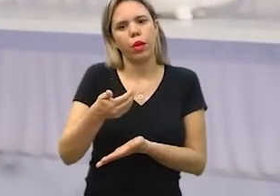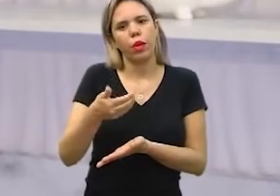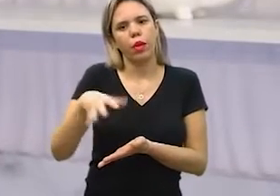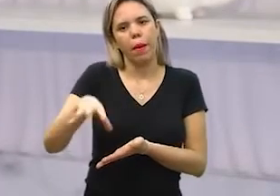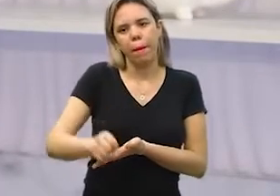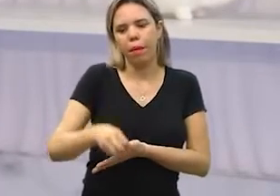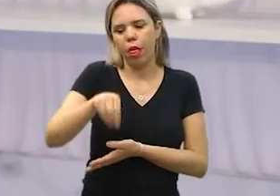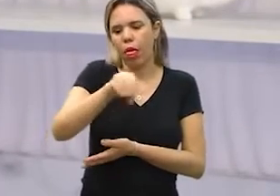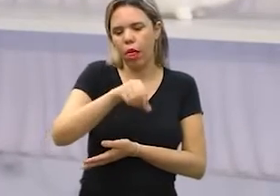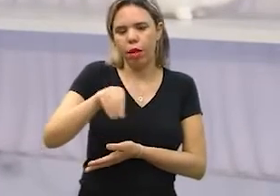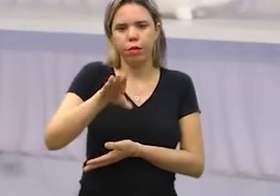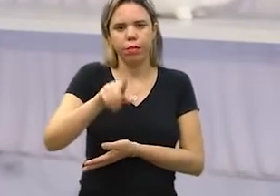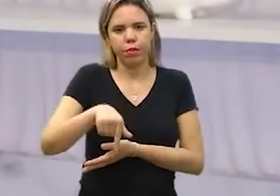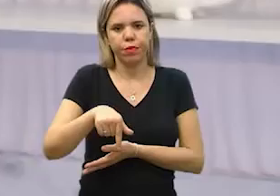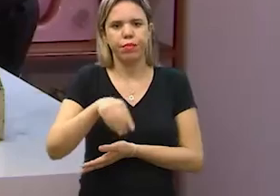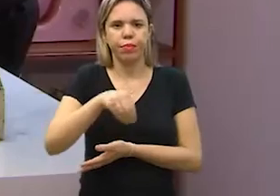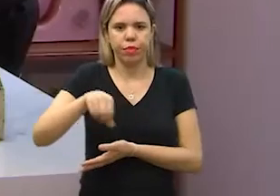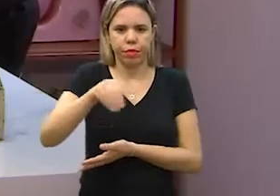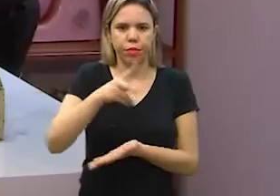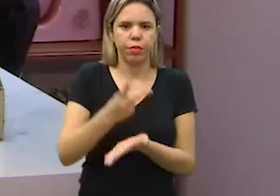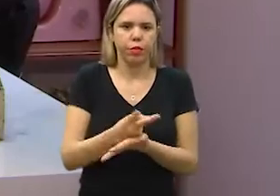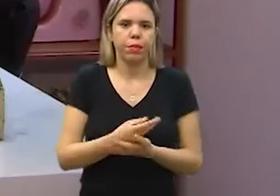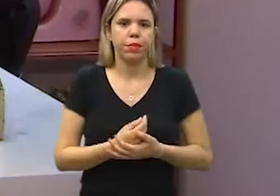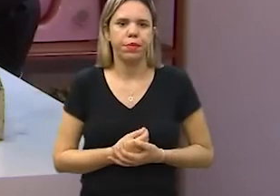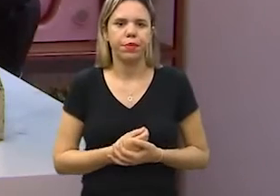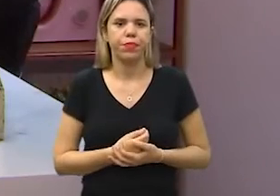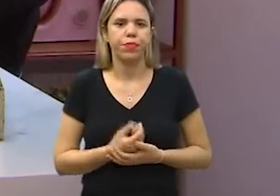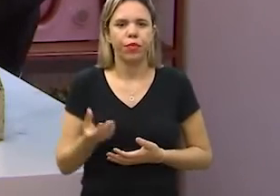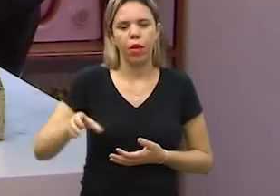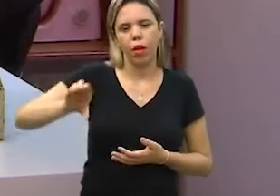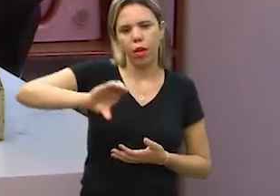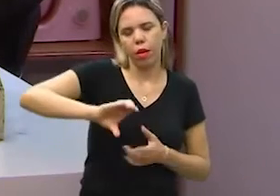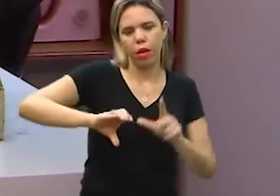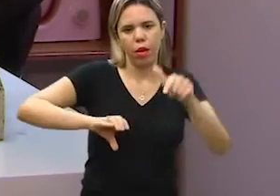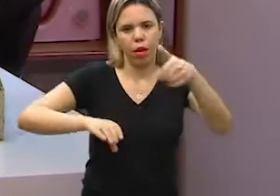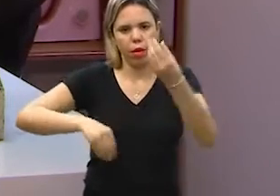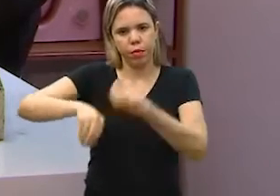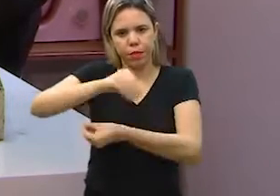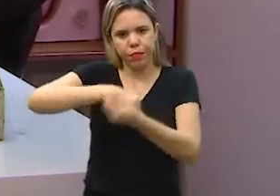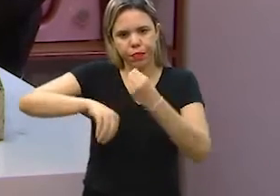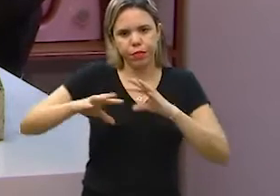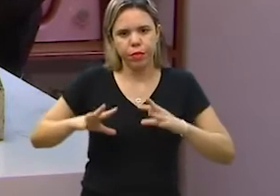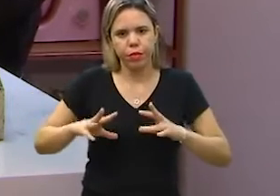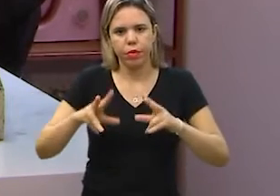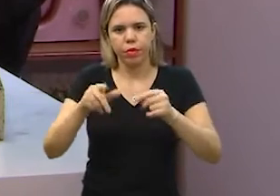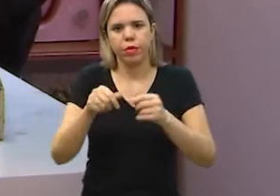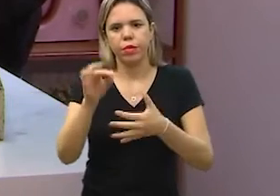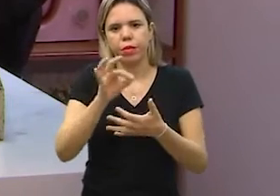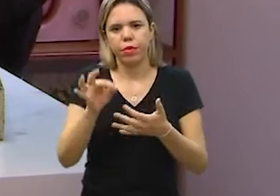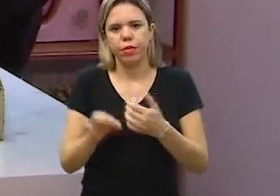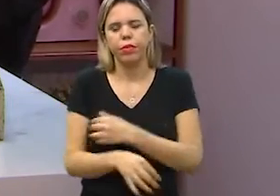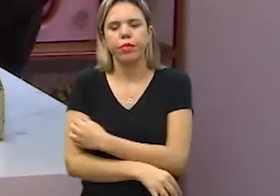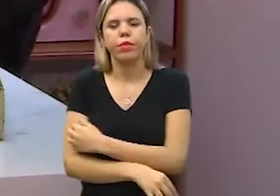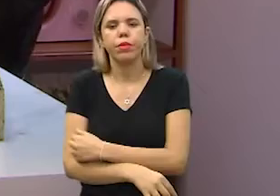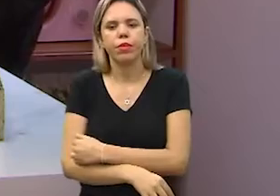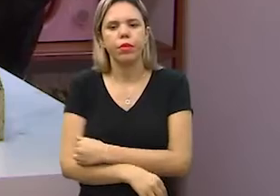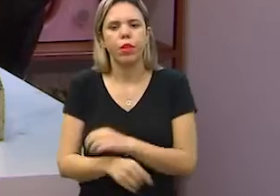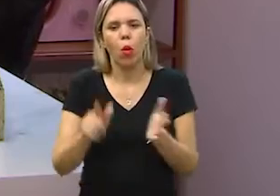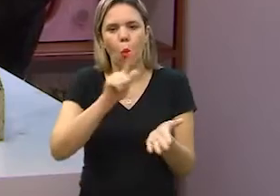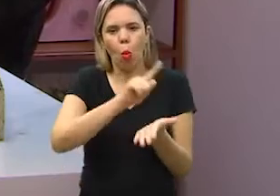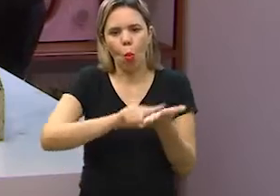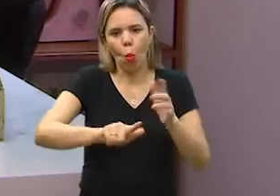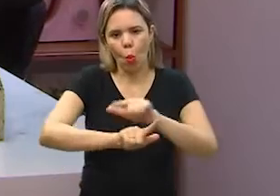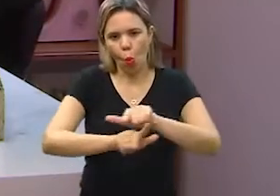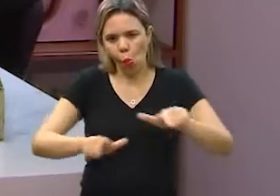você pega, ela esfarela. Então, é uma farofa mesmo. E o creme, depois que a gente misturar todos os ingredientes, ele tem que ficar